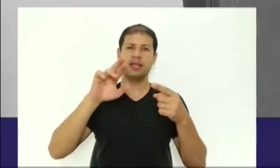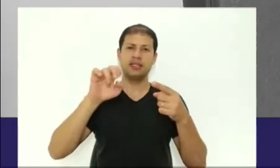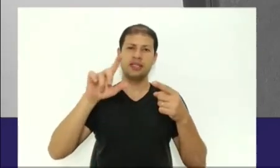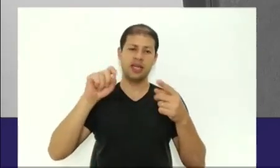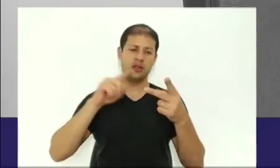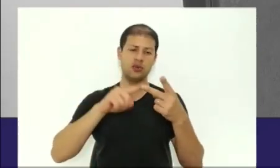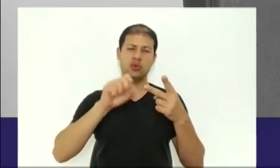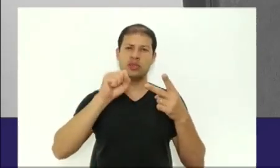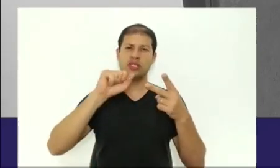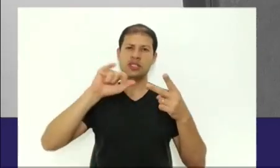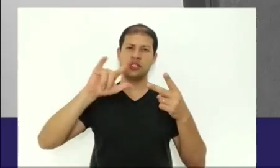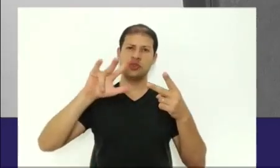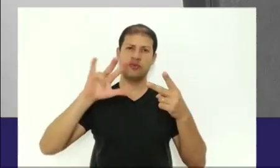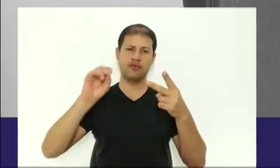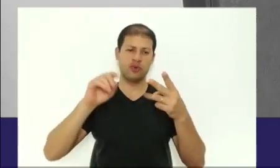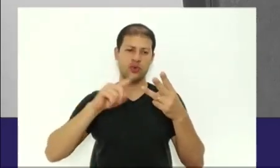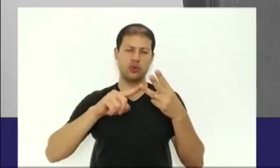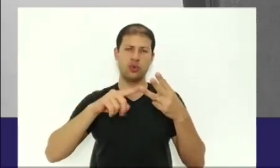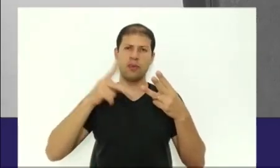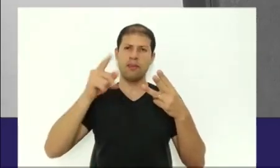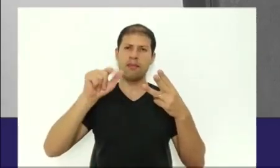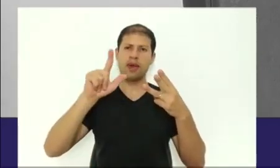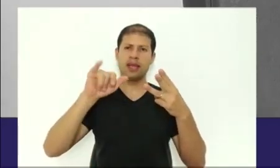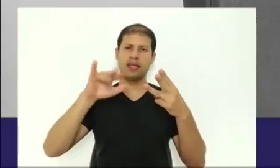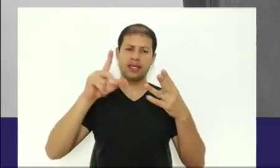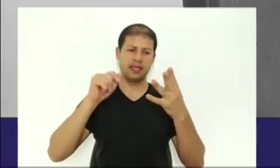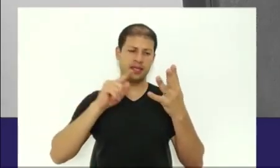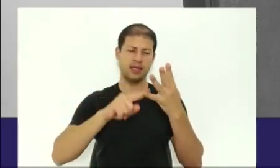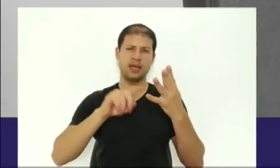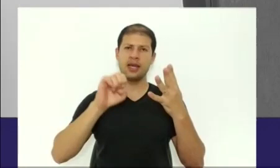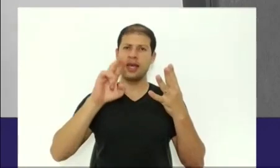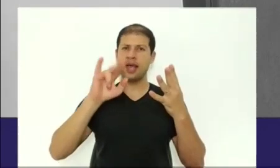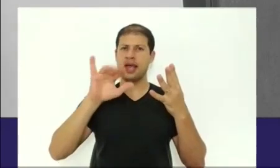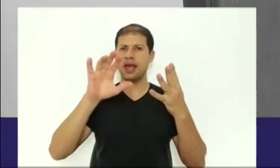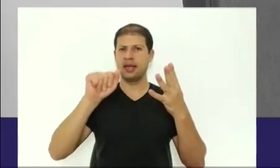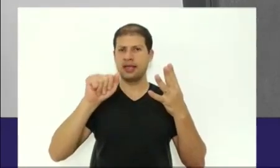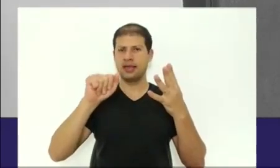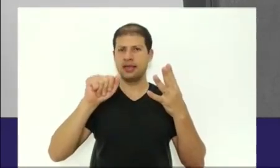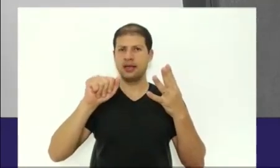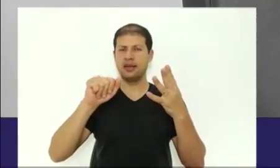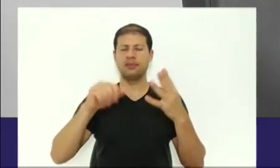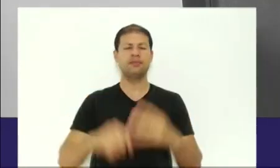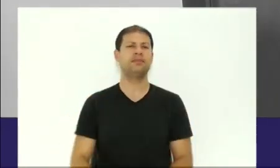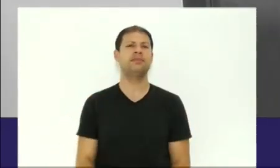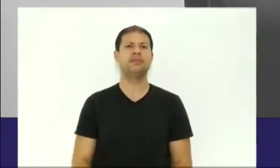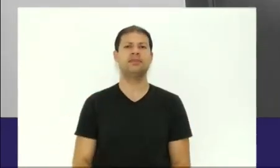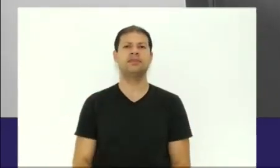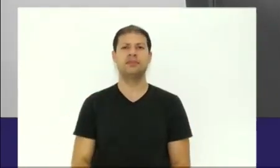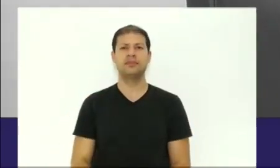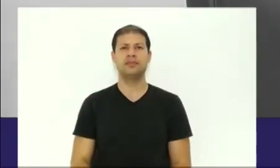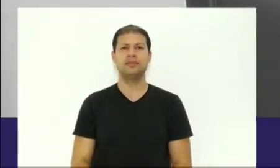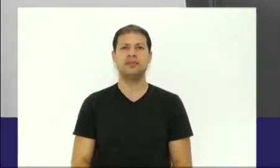Silvio Republicanos, Palinha União e Érica da Liga do Bem, Republicanos.